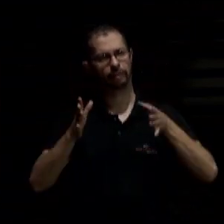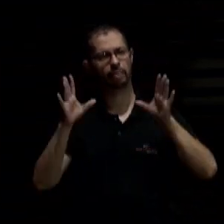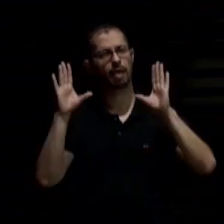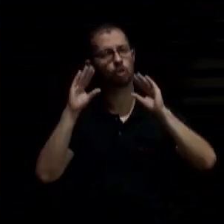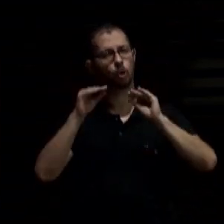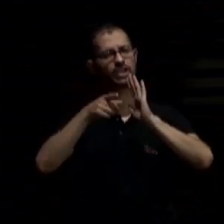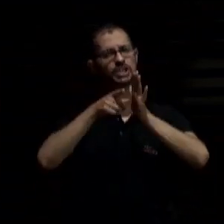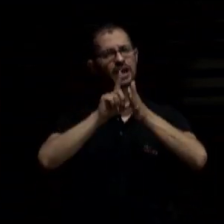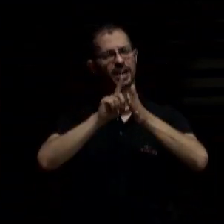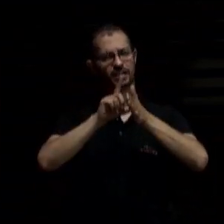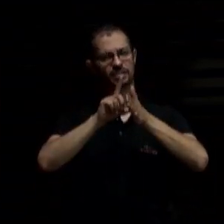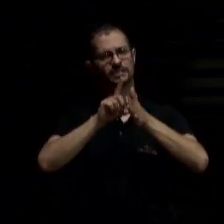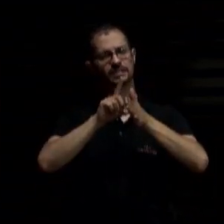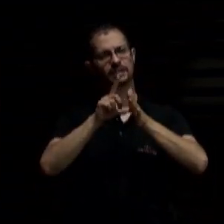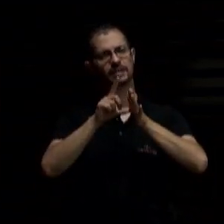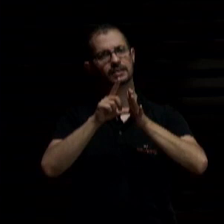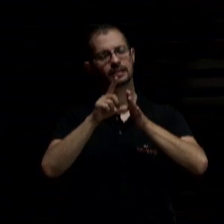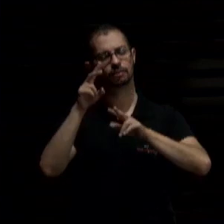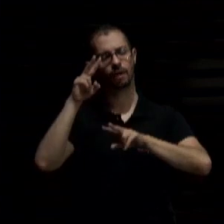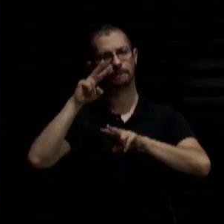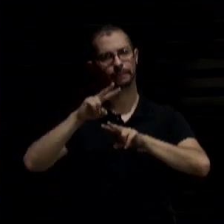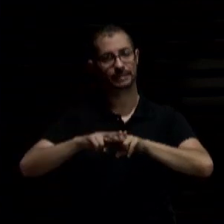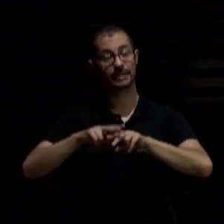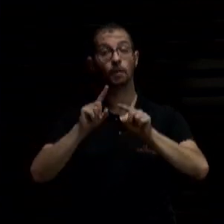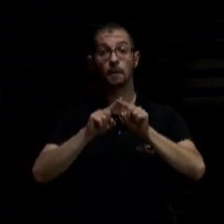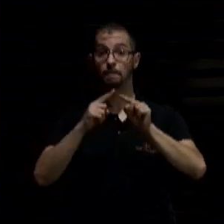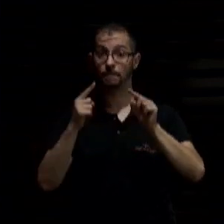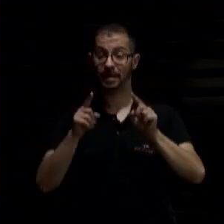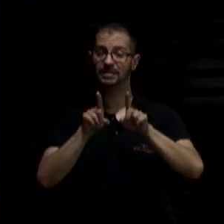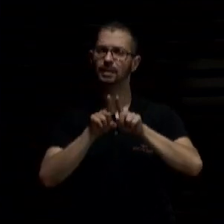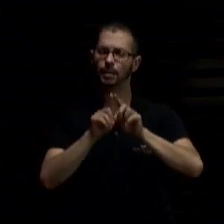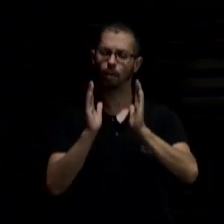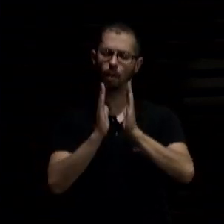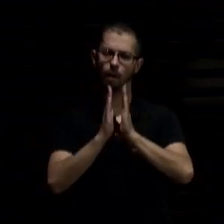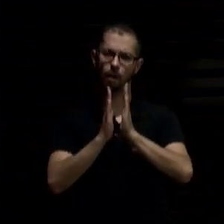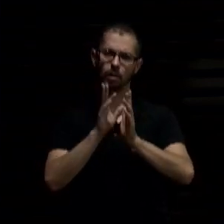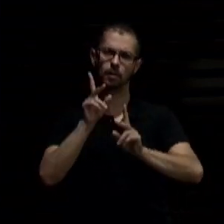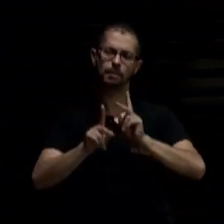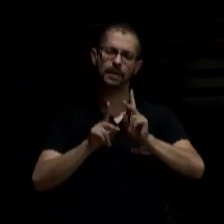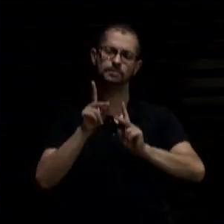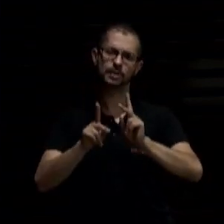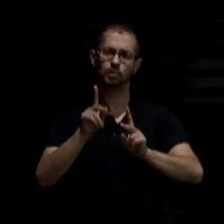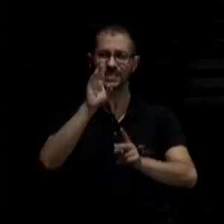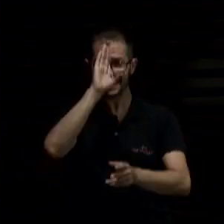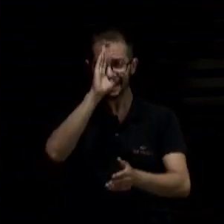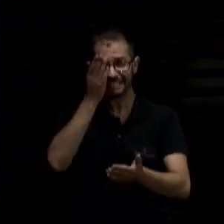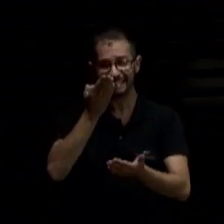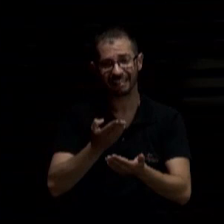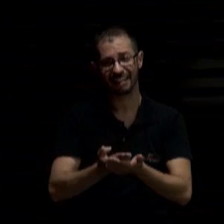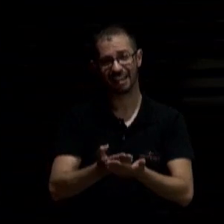antes da sua prisão. Mas também por aqueles que vierem a crer em